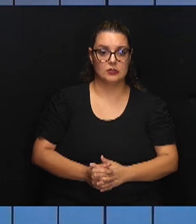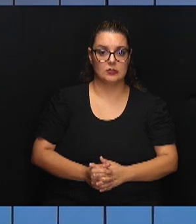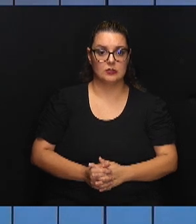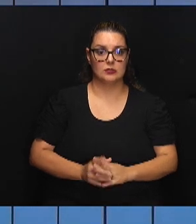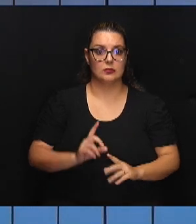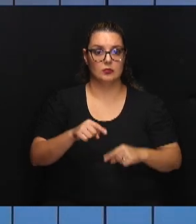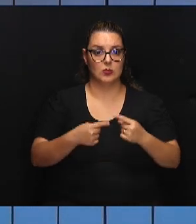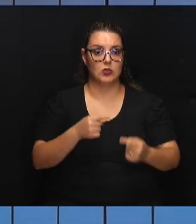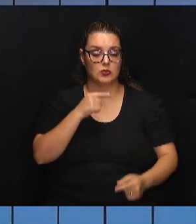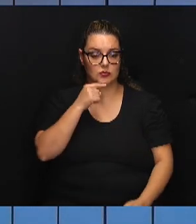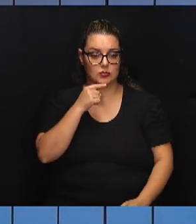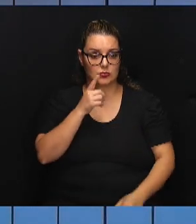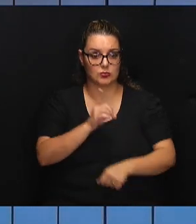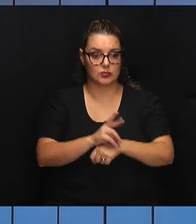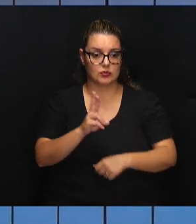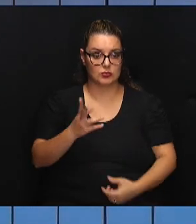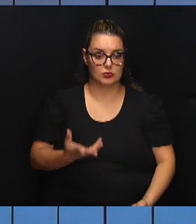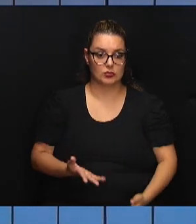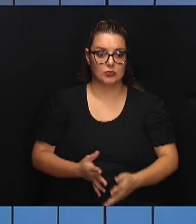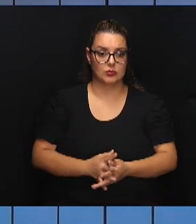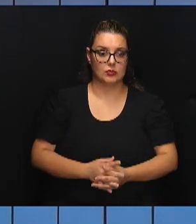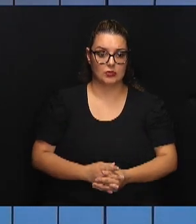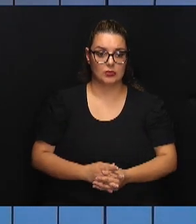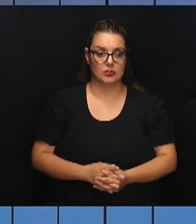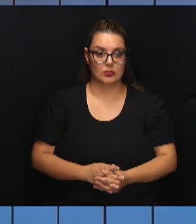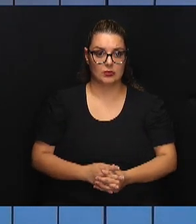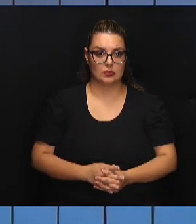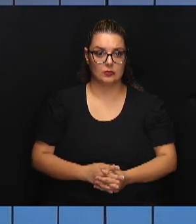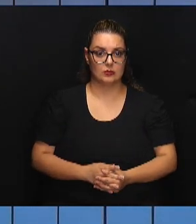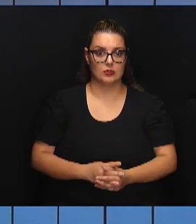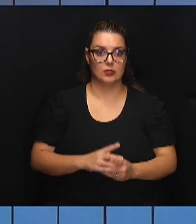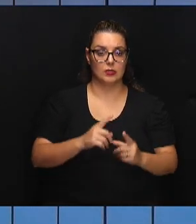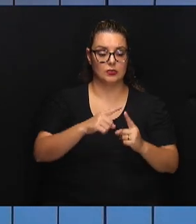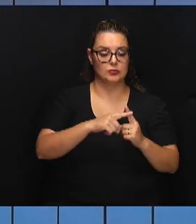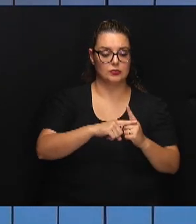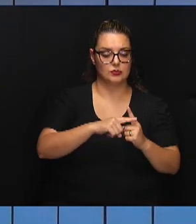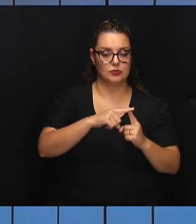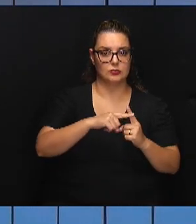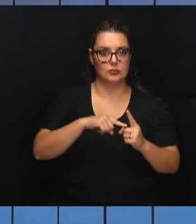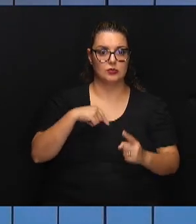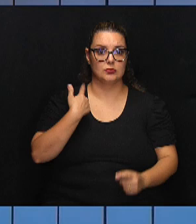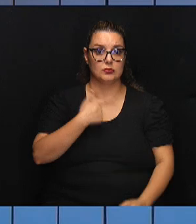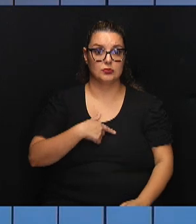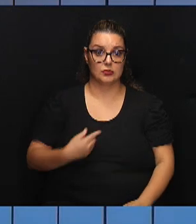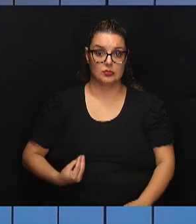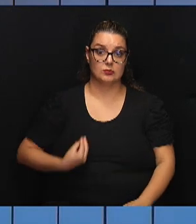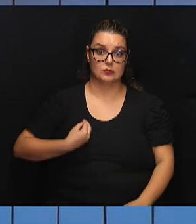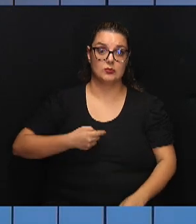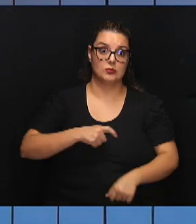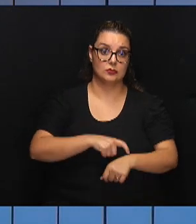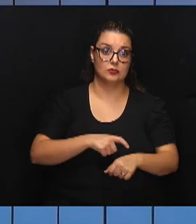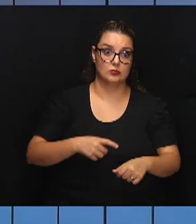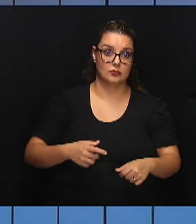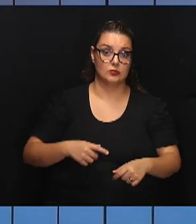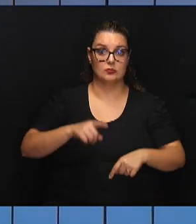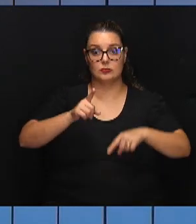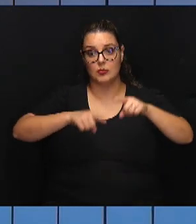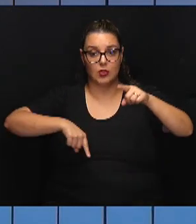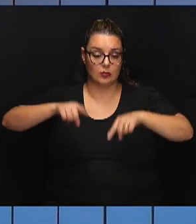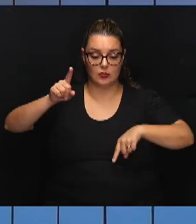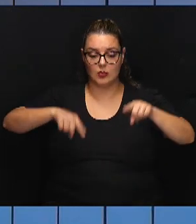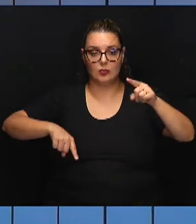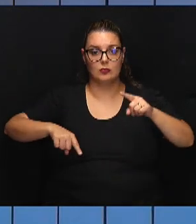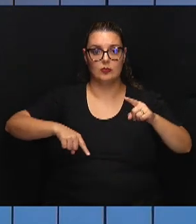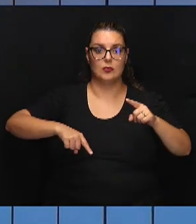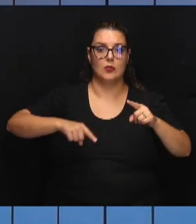Outra dúvida, doutora, é se a temperatura, né? A gente está vivendo um período aí de muita oscilação. Uma